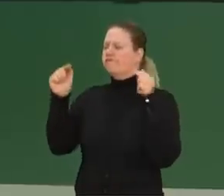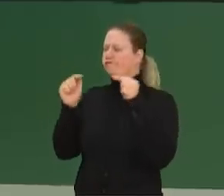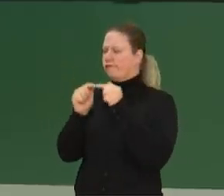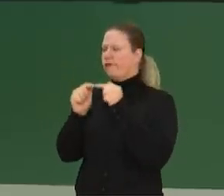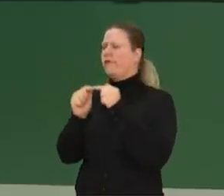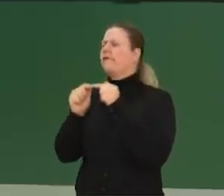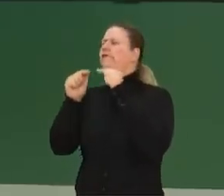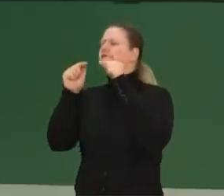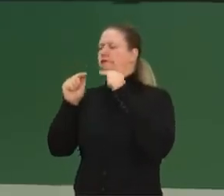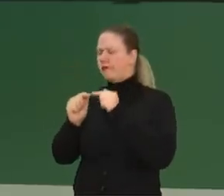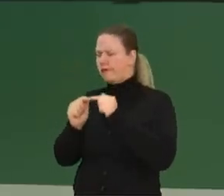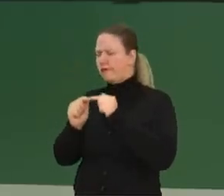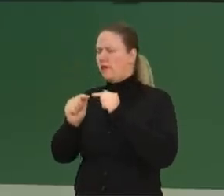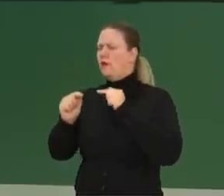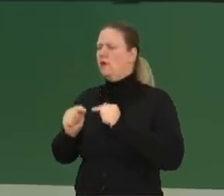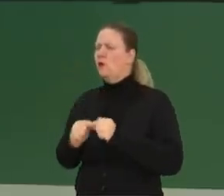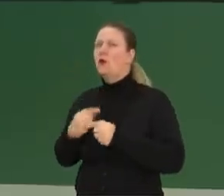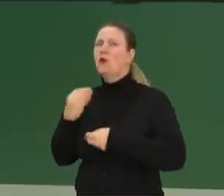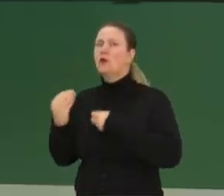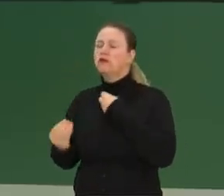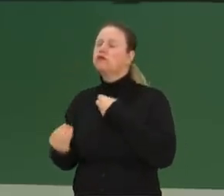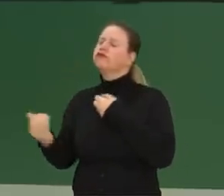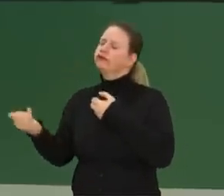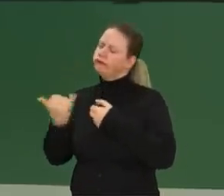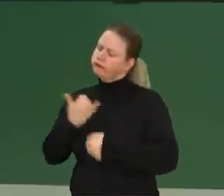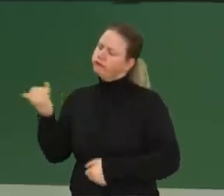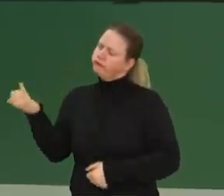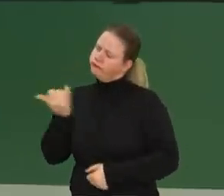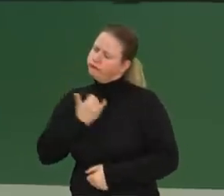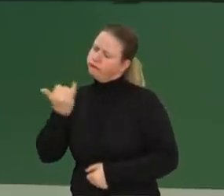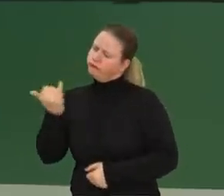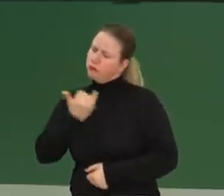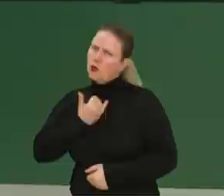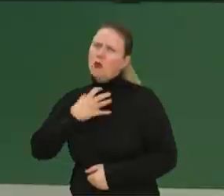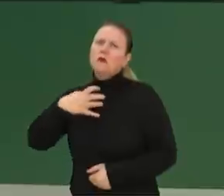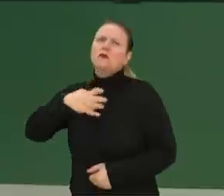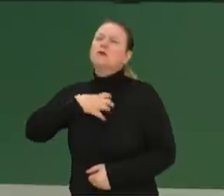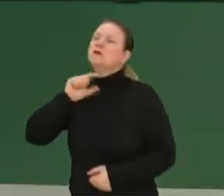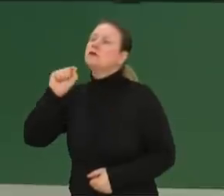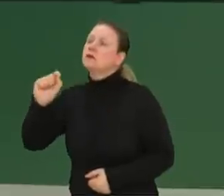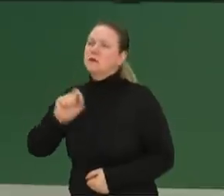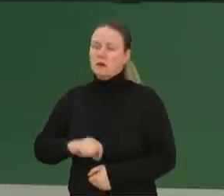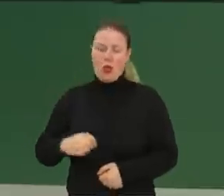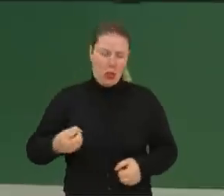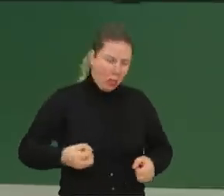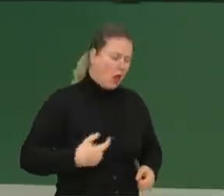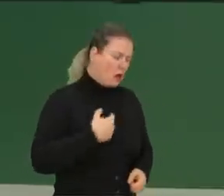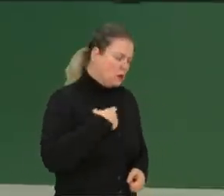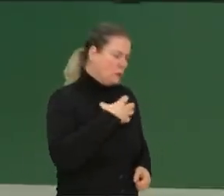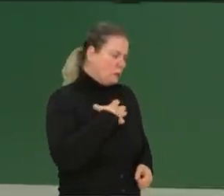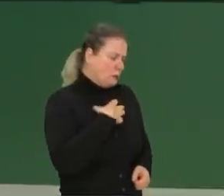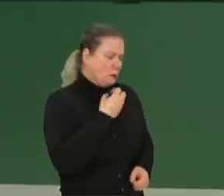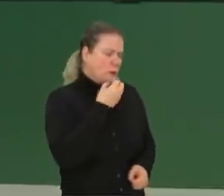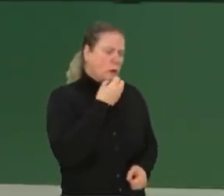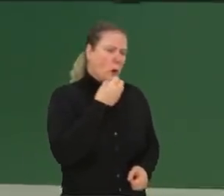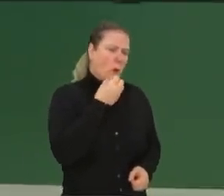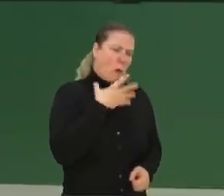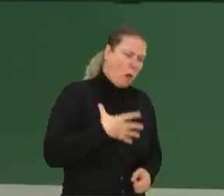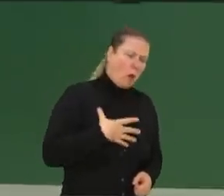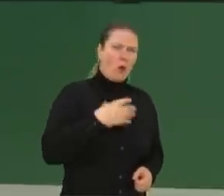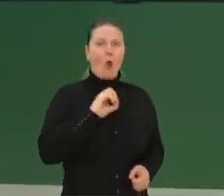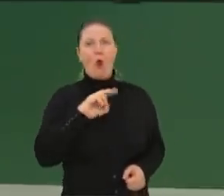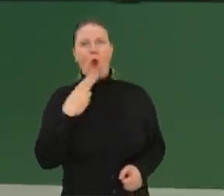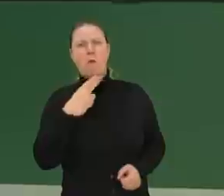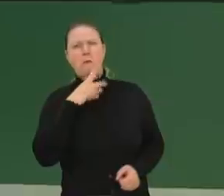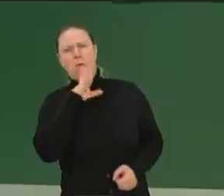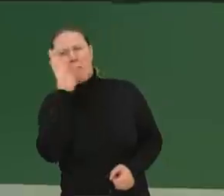o resultado, mas ele vai escutar, te ouvir o que, que você está sentindo, né? Você vai contar para ele, ele vai solicitar outros